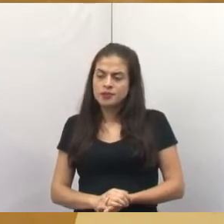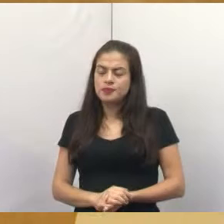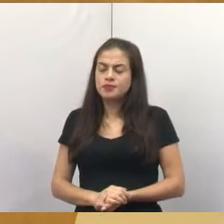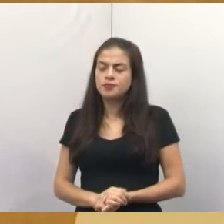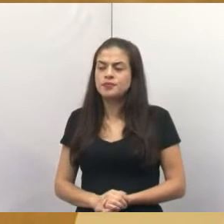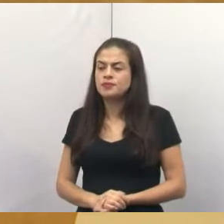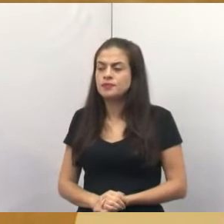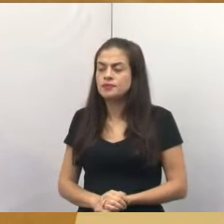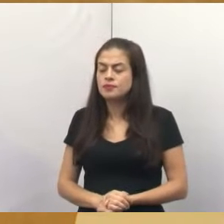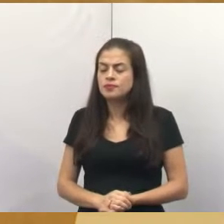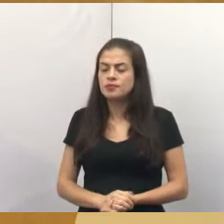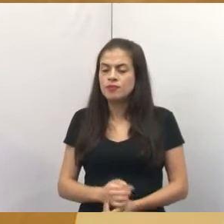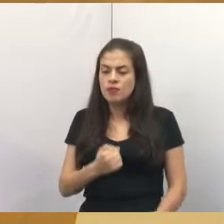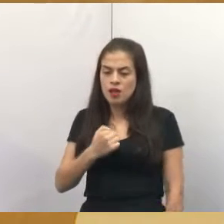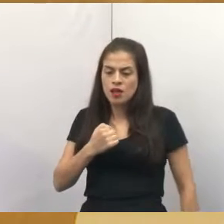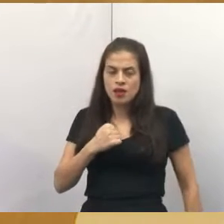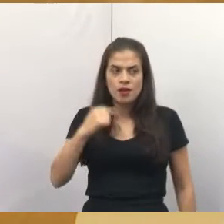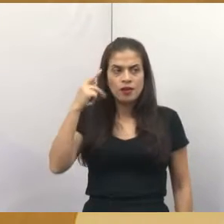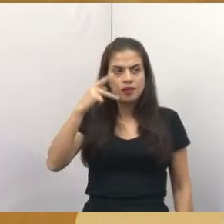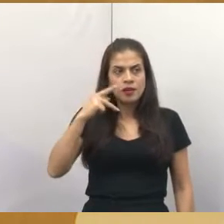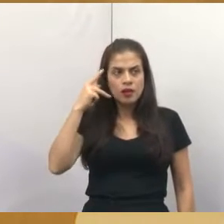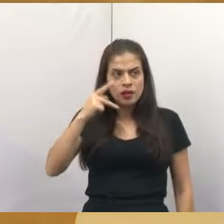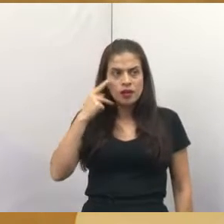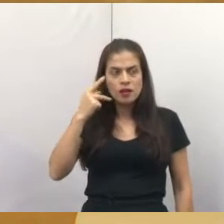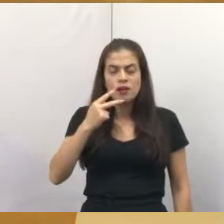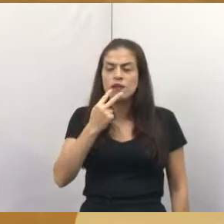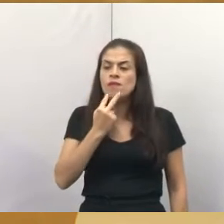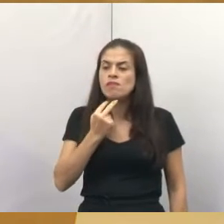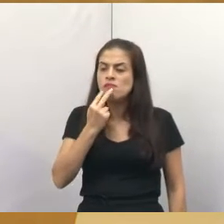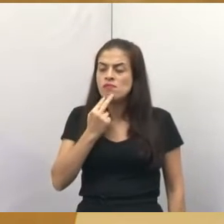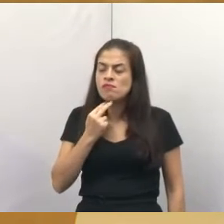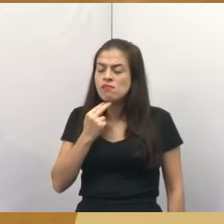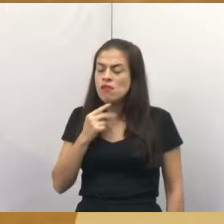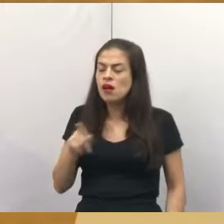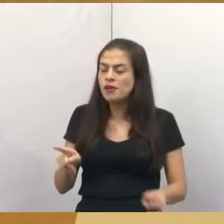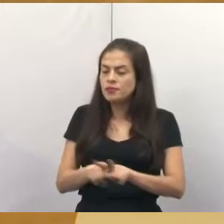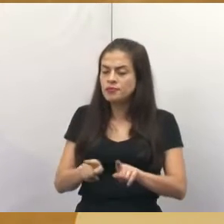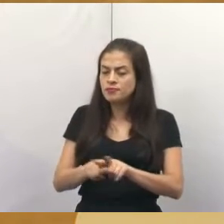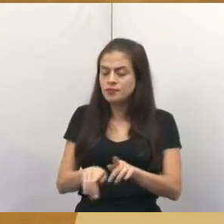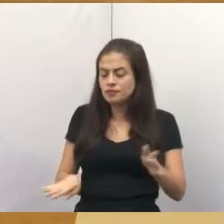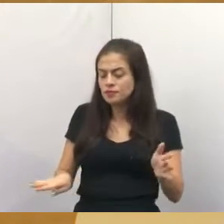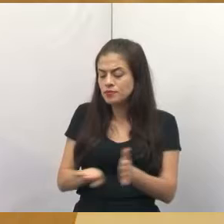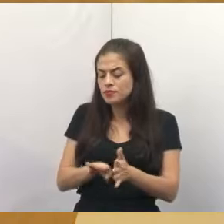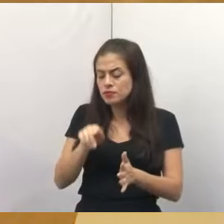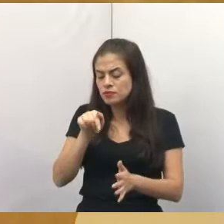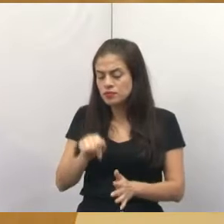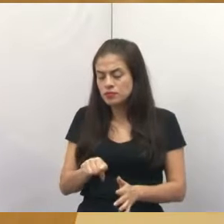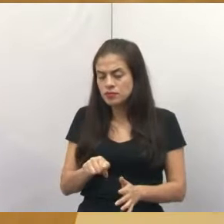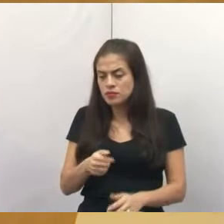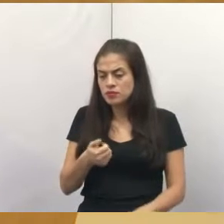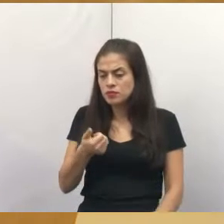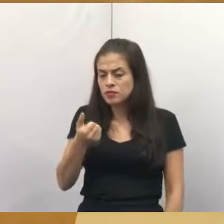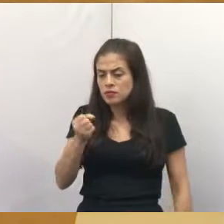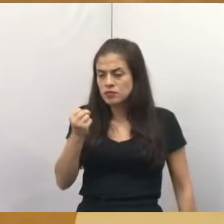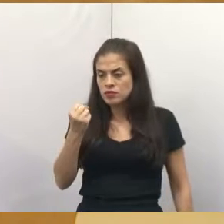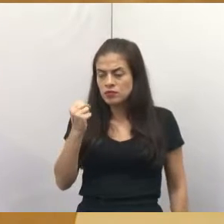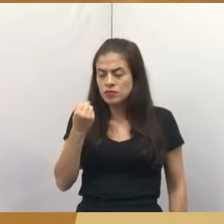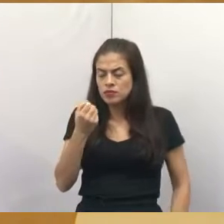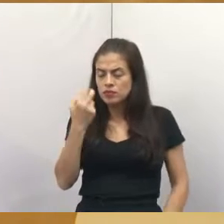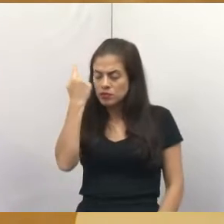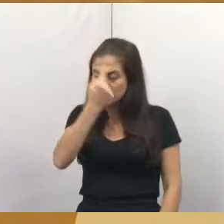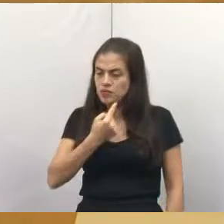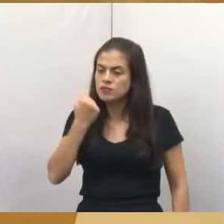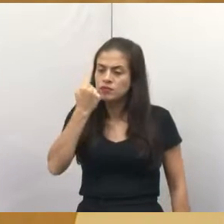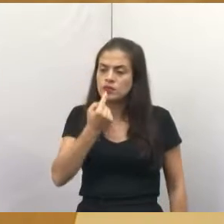Agora, eu, vereador Valmir, eu também chego aqui 7:50, quando dá 5,